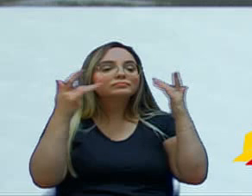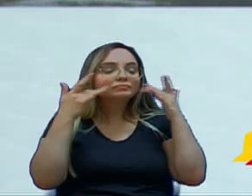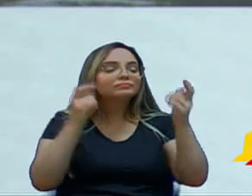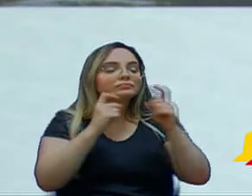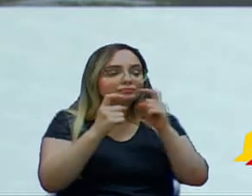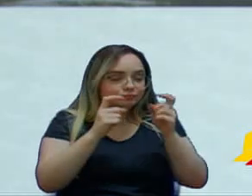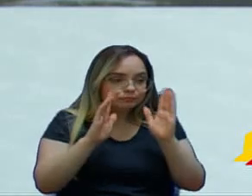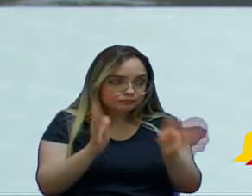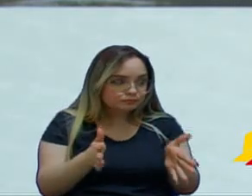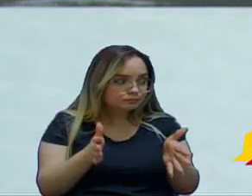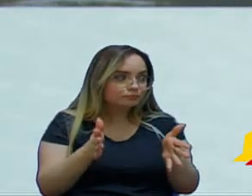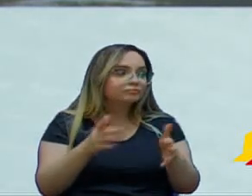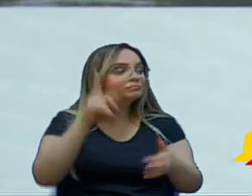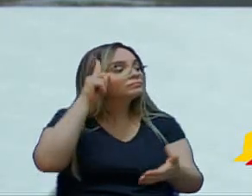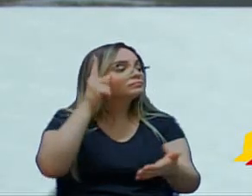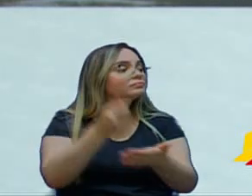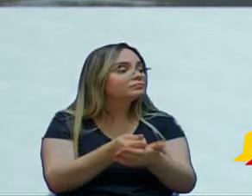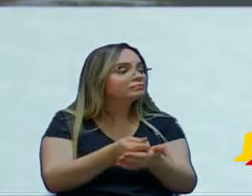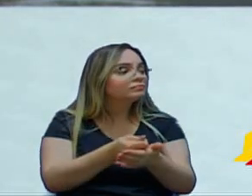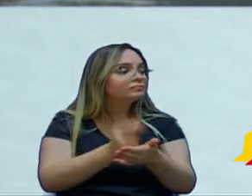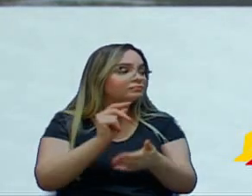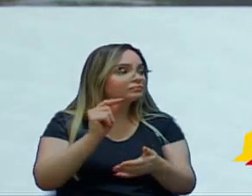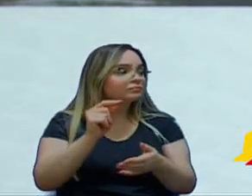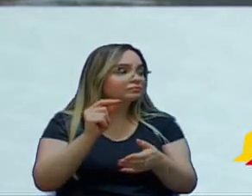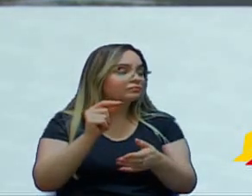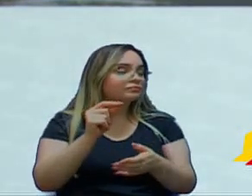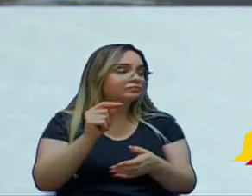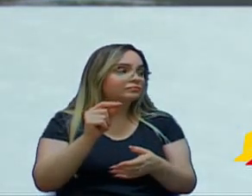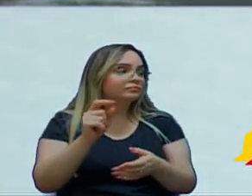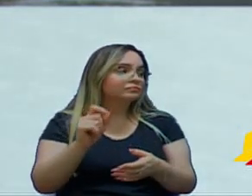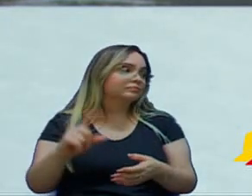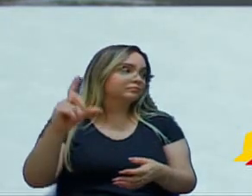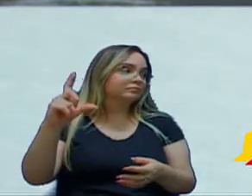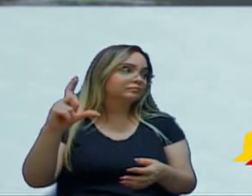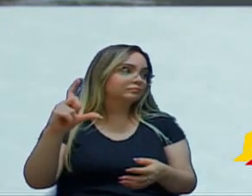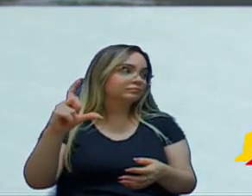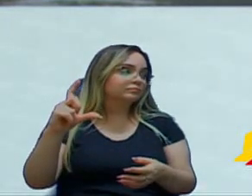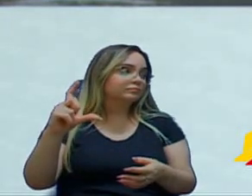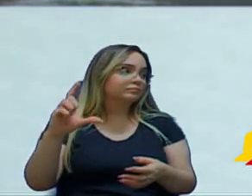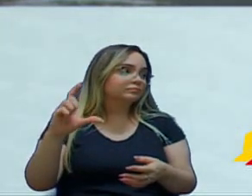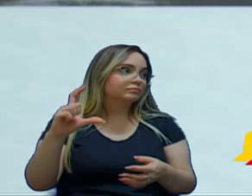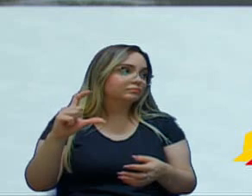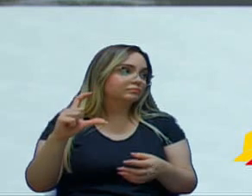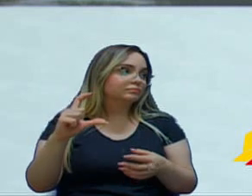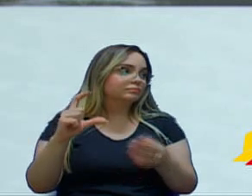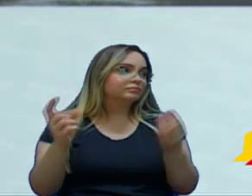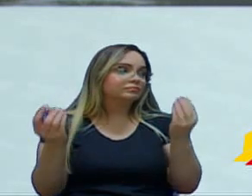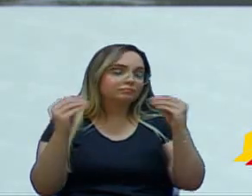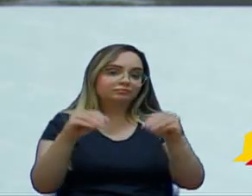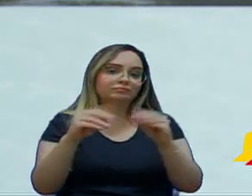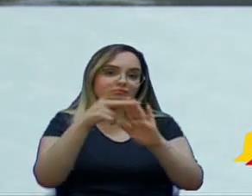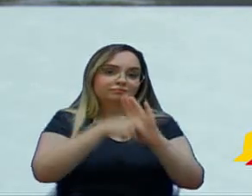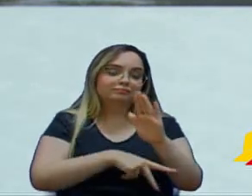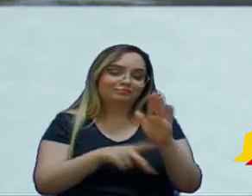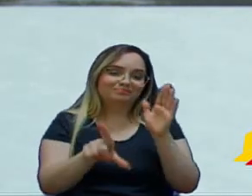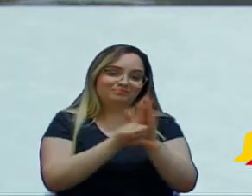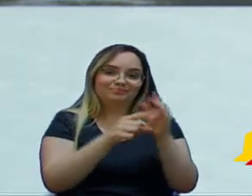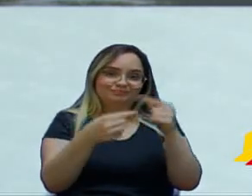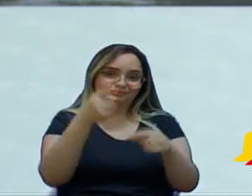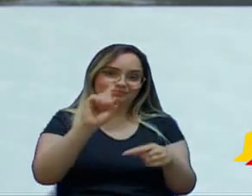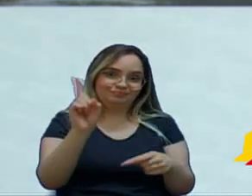e foi decidido entre eles um aumento, por eu ter colocado um projeto